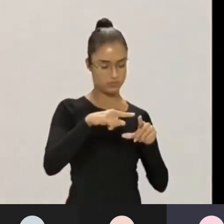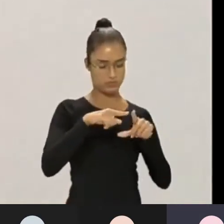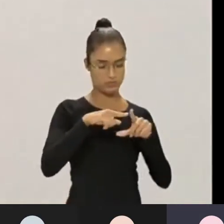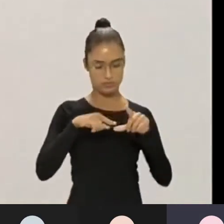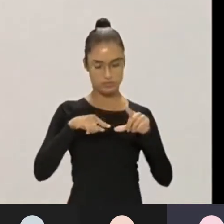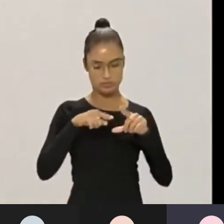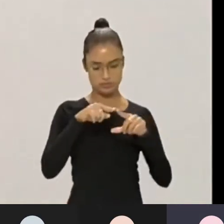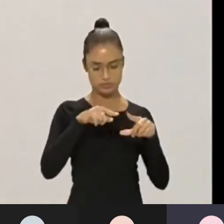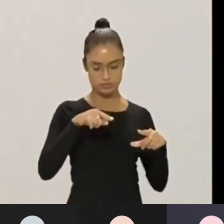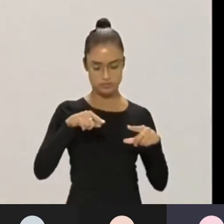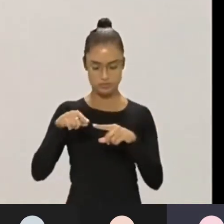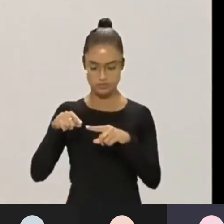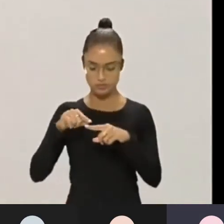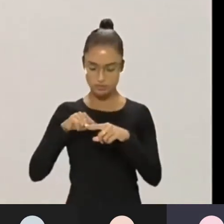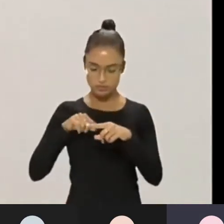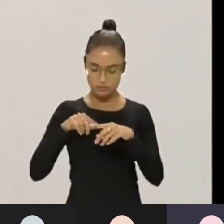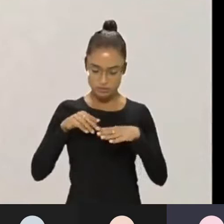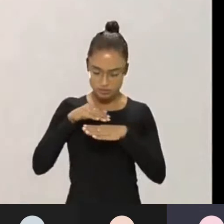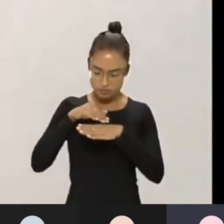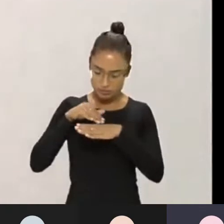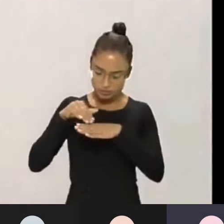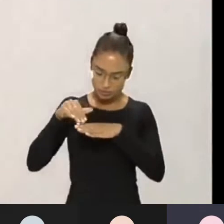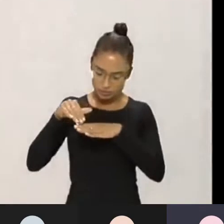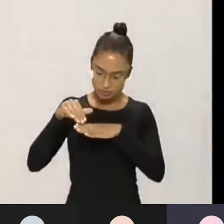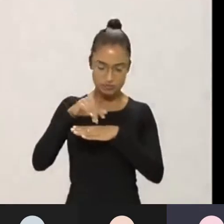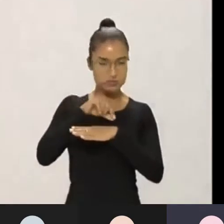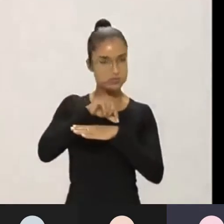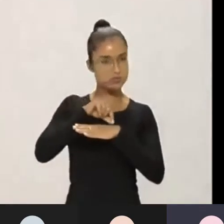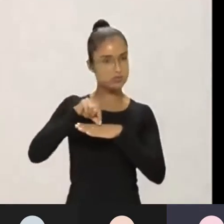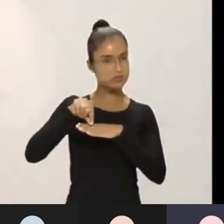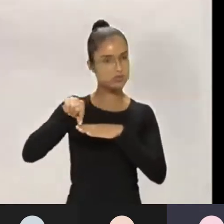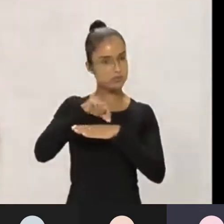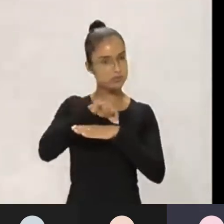todas as linhas verticais, nessa posição.